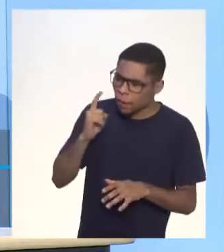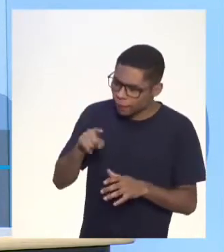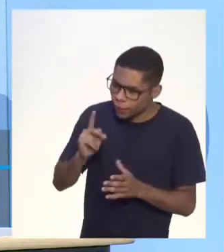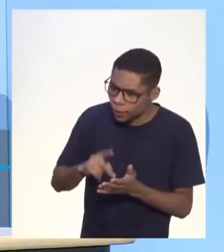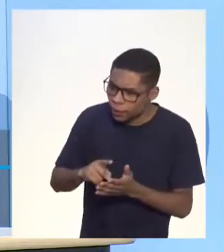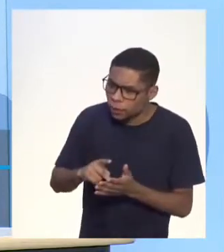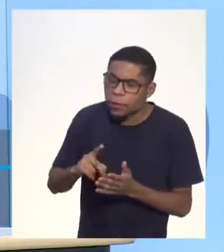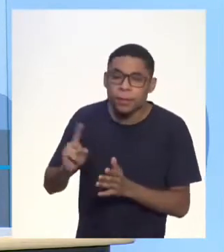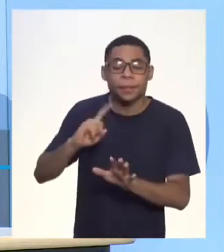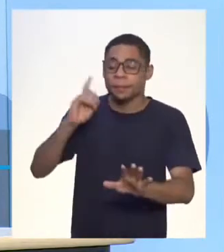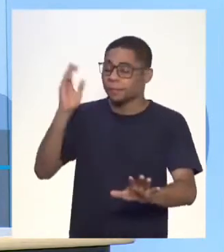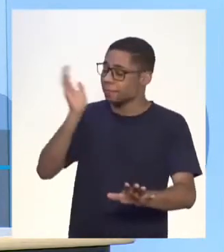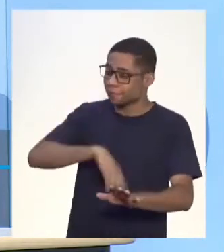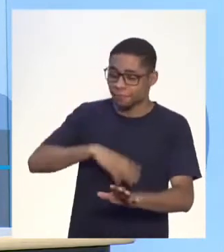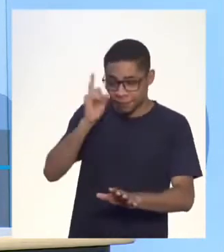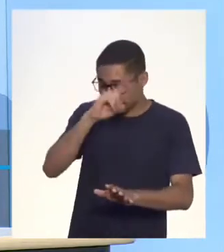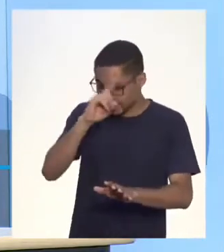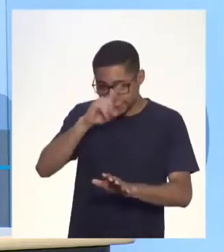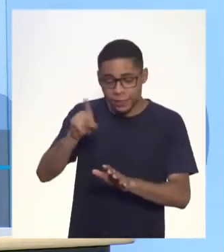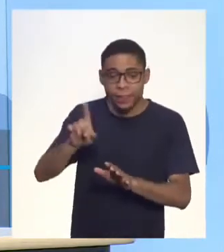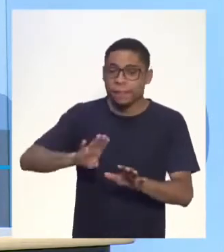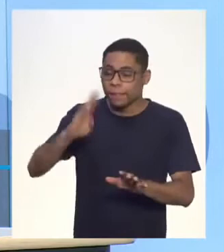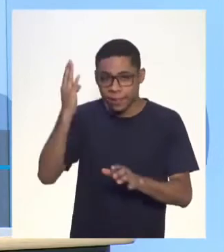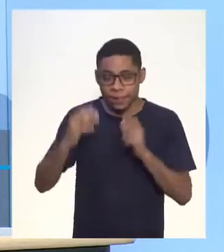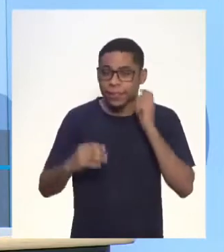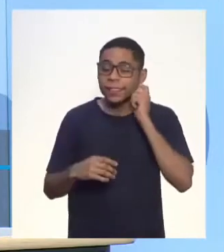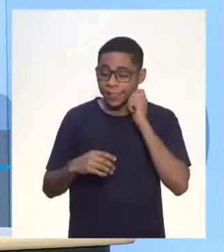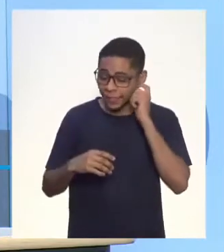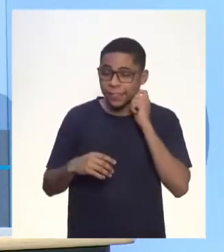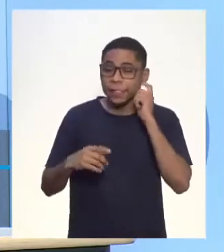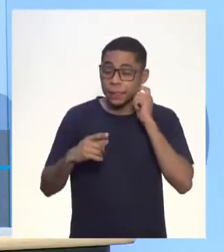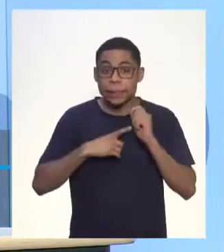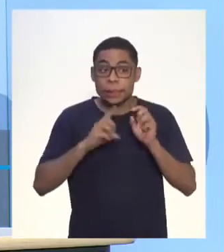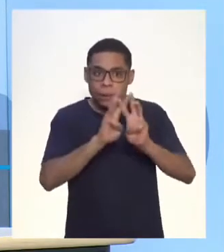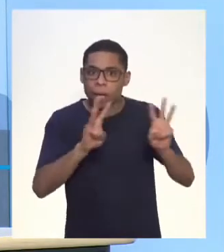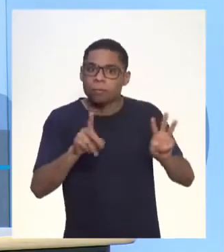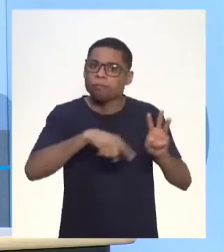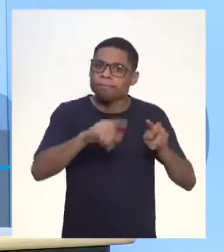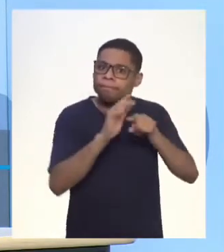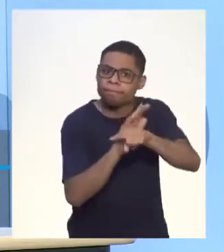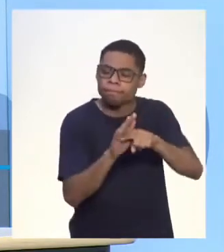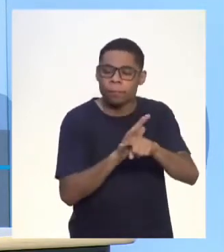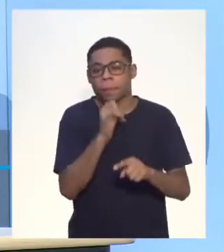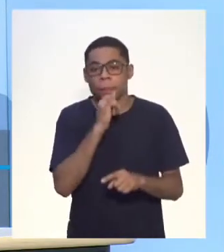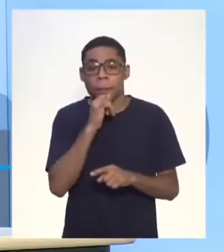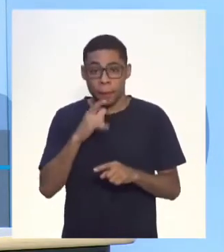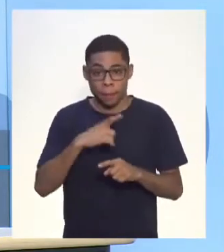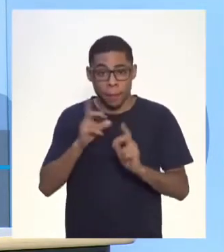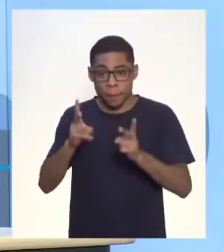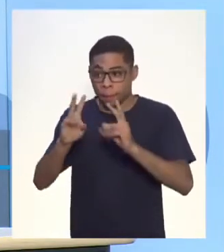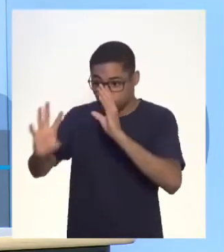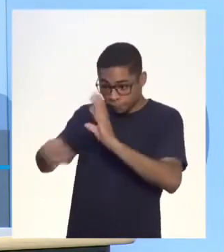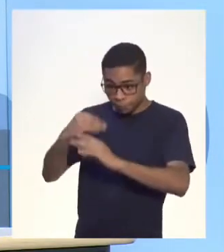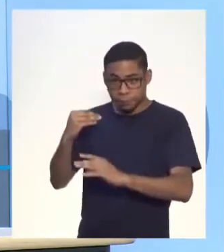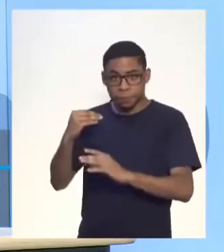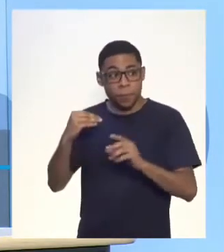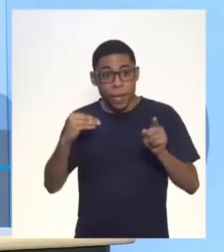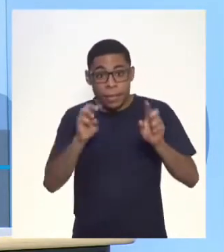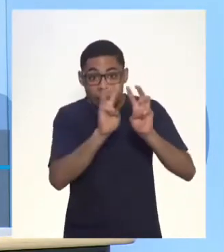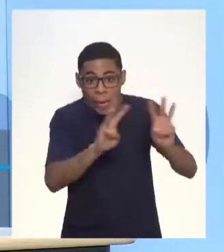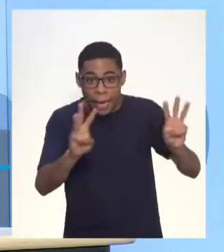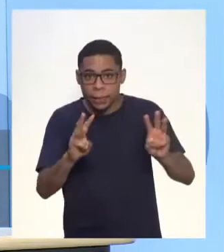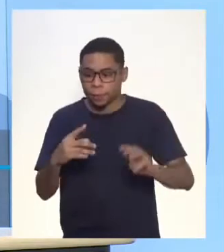que são especializados nisso, né? E isso é bastante interessante. Se a gente pegar a notícia e colocar na frente dele a